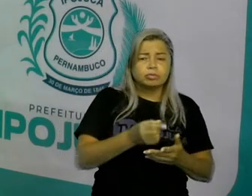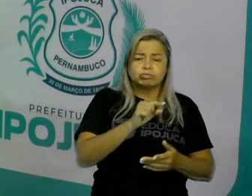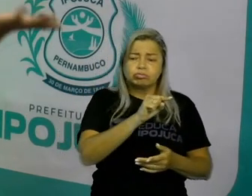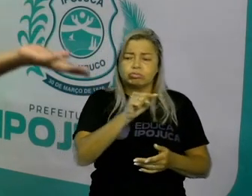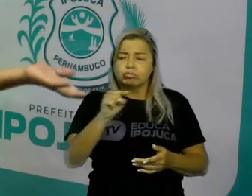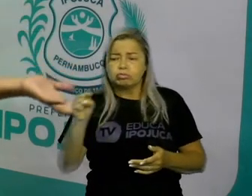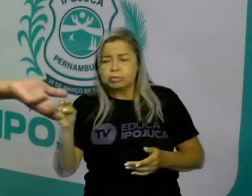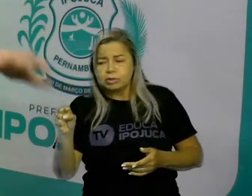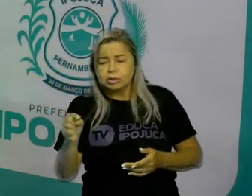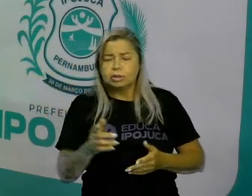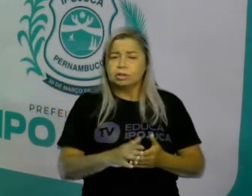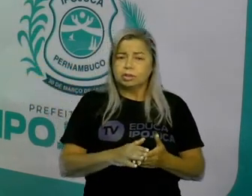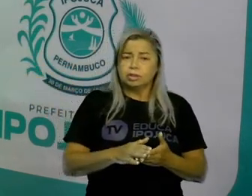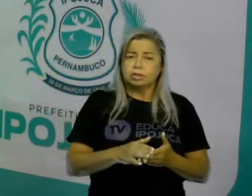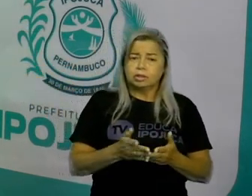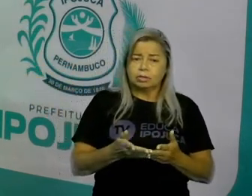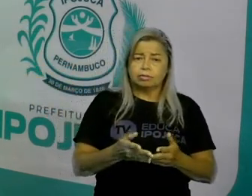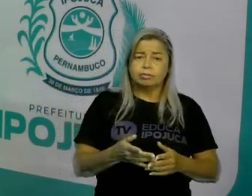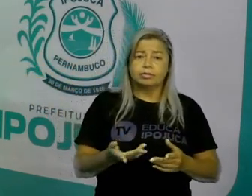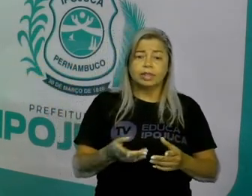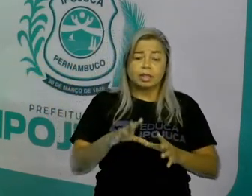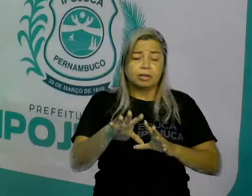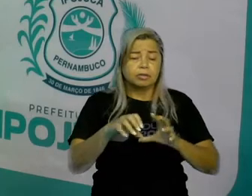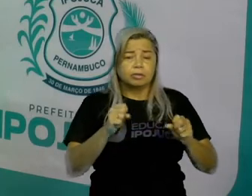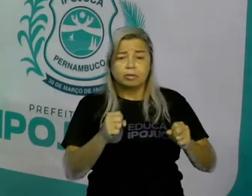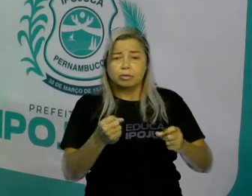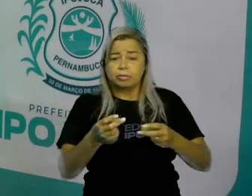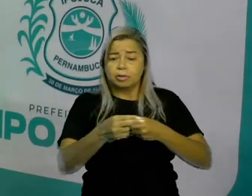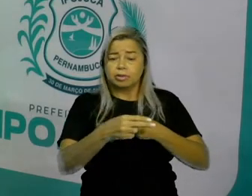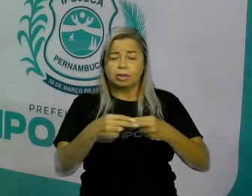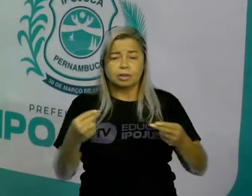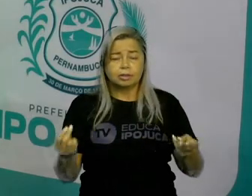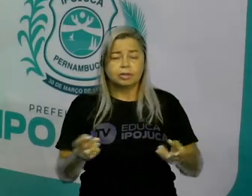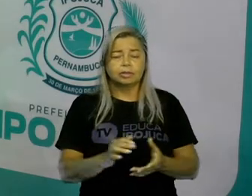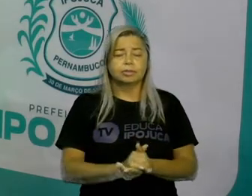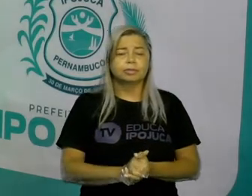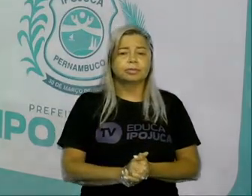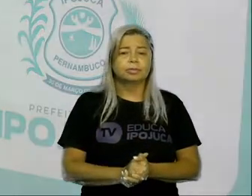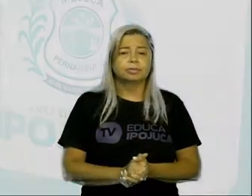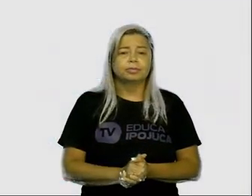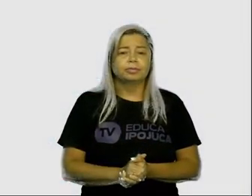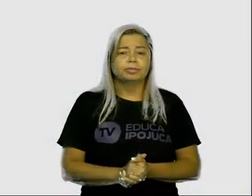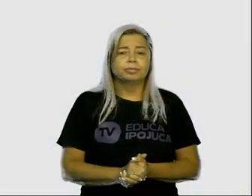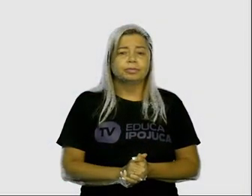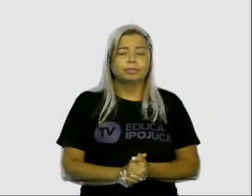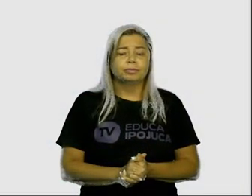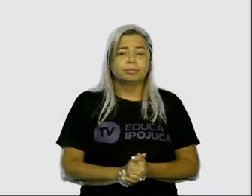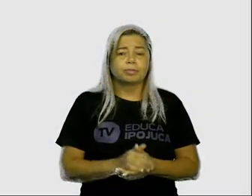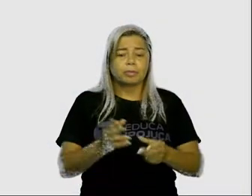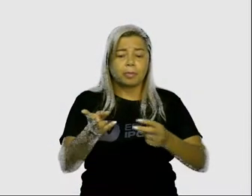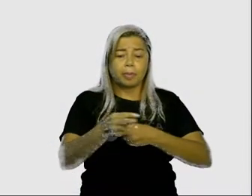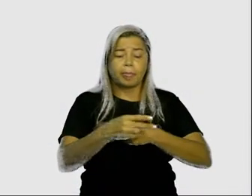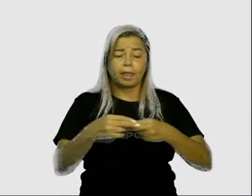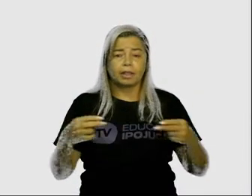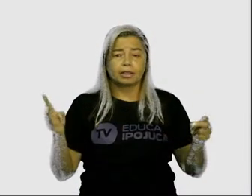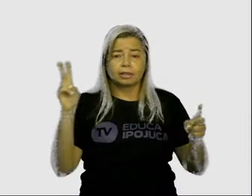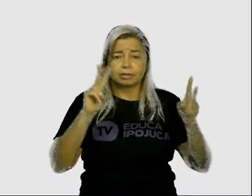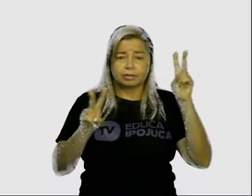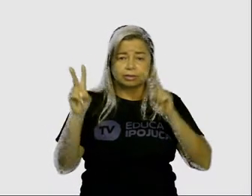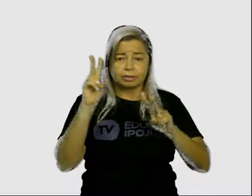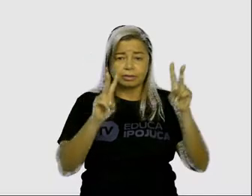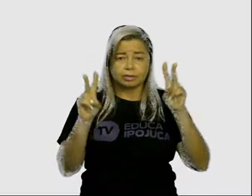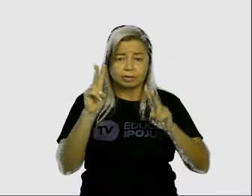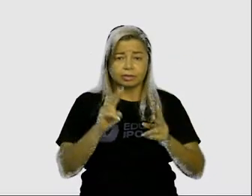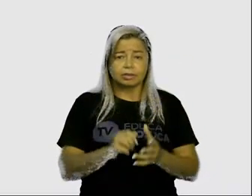de vários elementos. Vamos ler aqui agora um pouco dessa arte visual. Os elementos